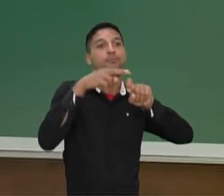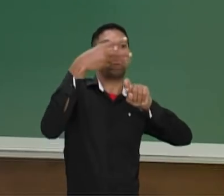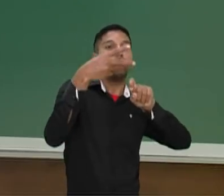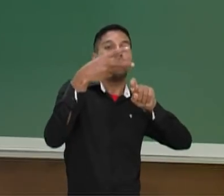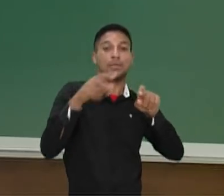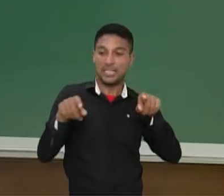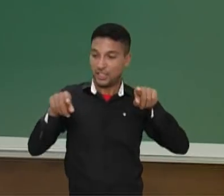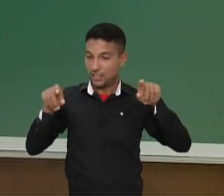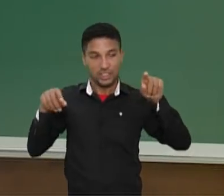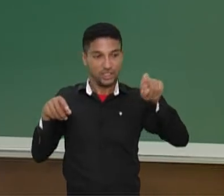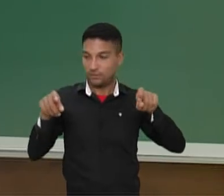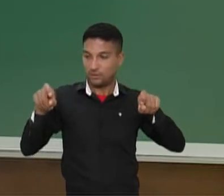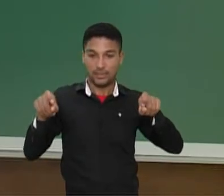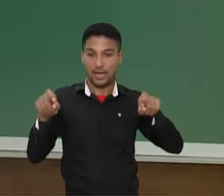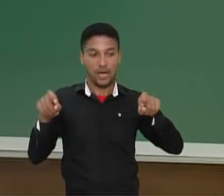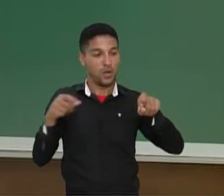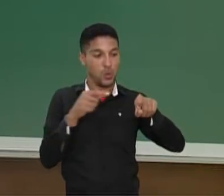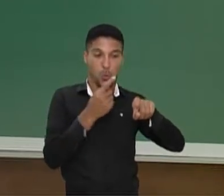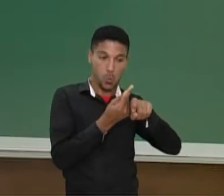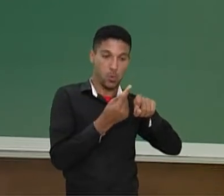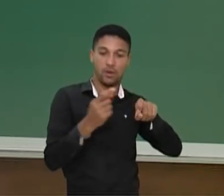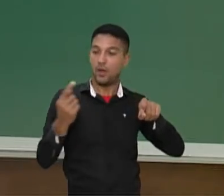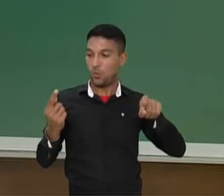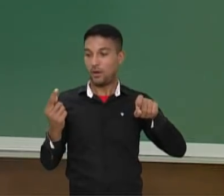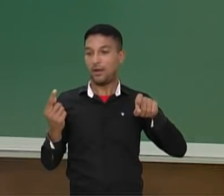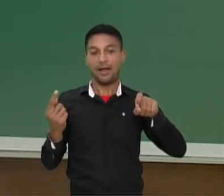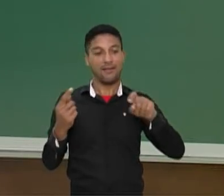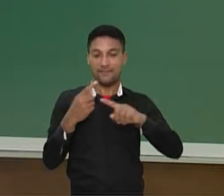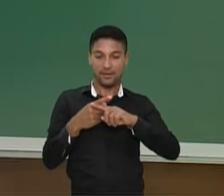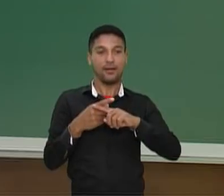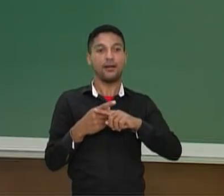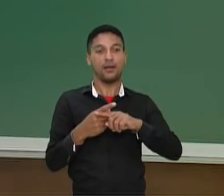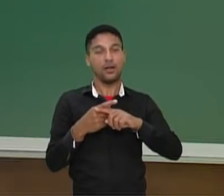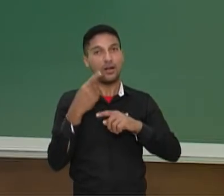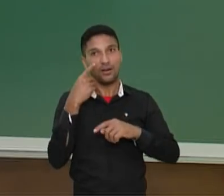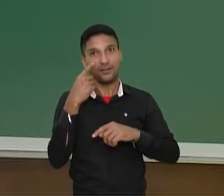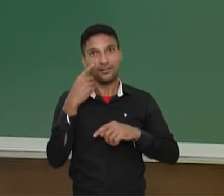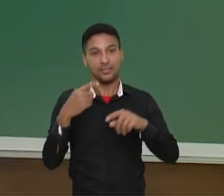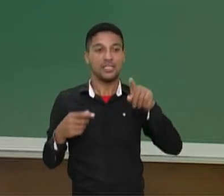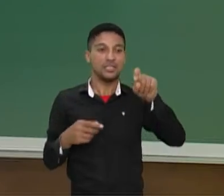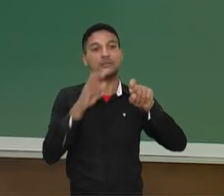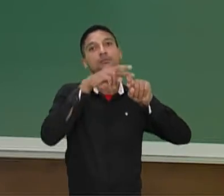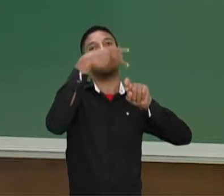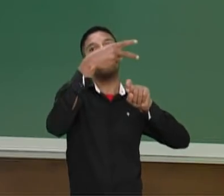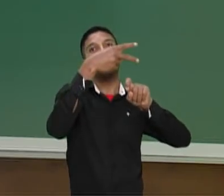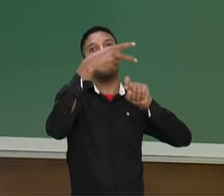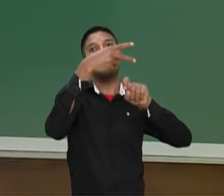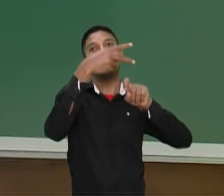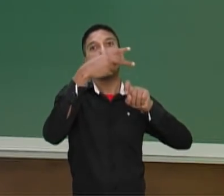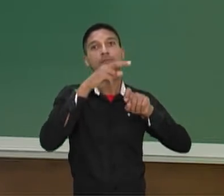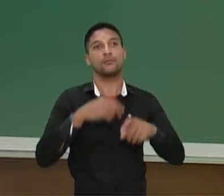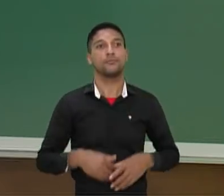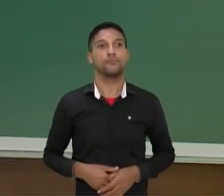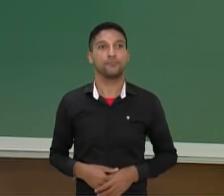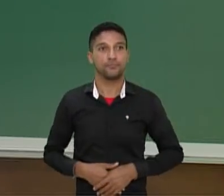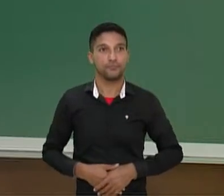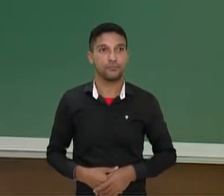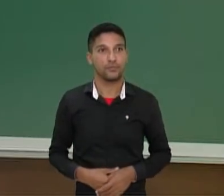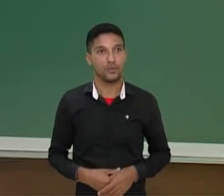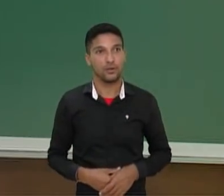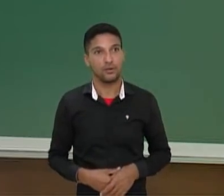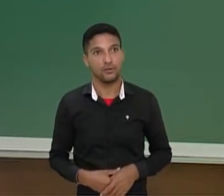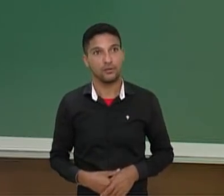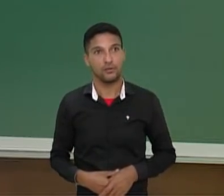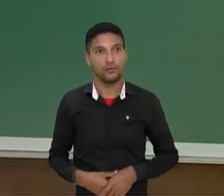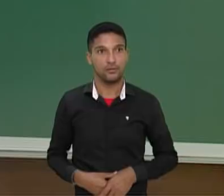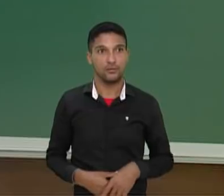m, m ao quadrado. Tá bom? Então, vamos lá. 5x vezes 7x. Número com número, letra com letra.